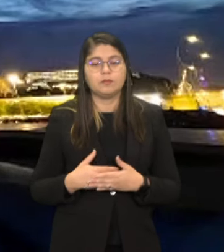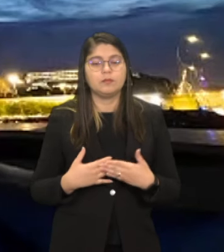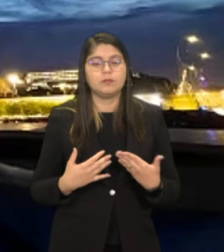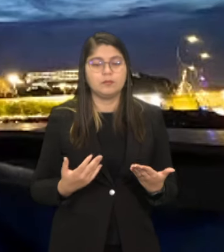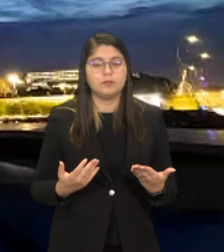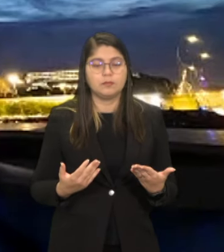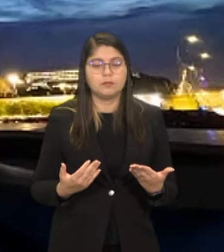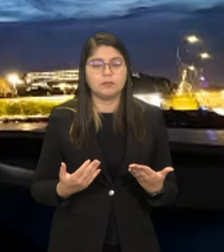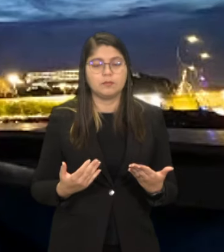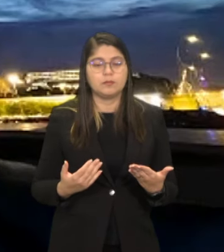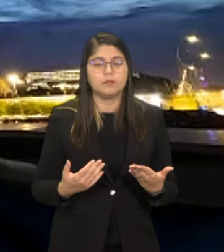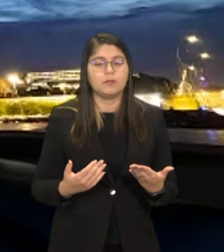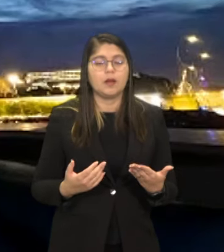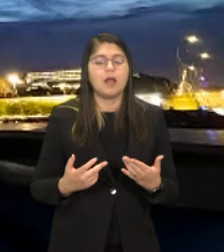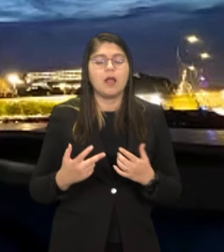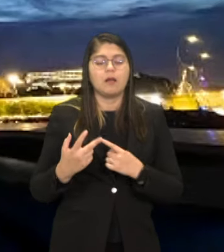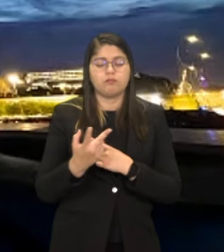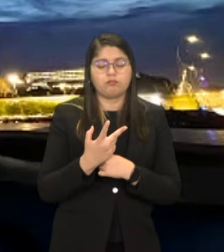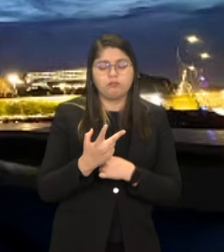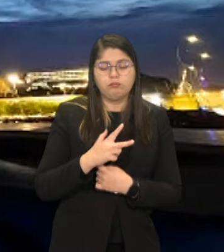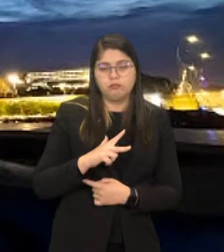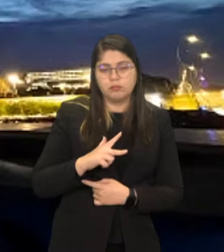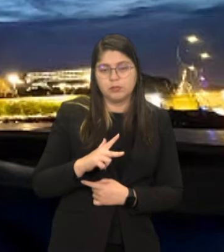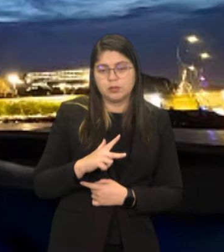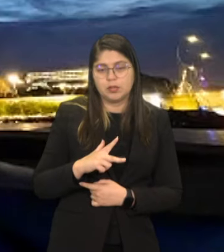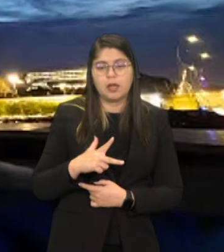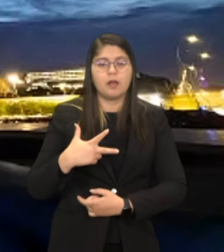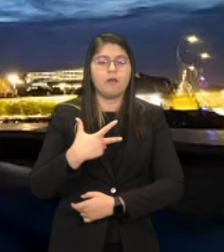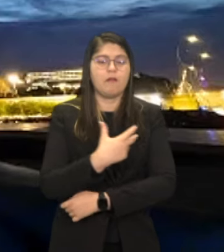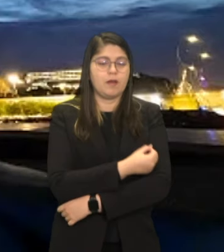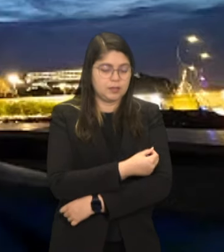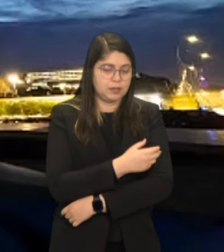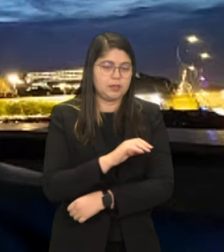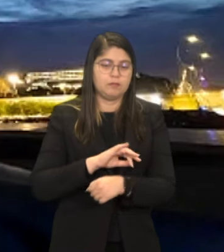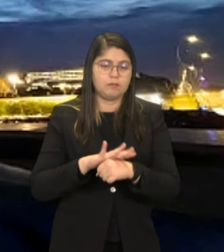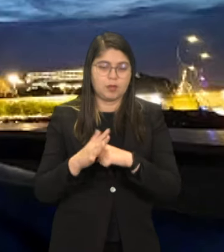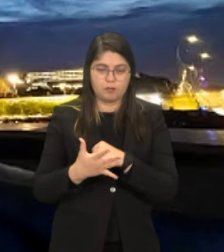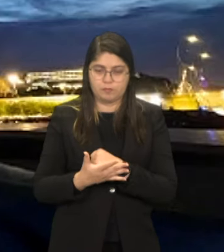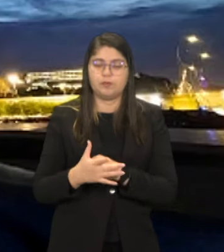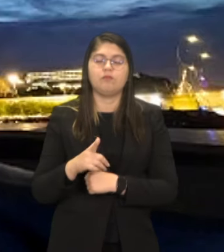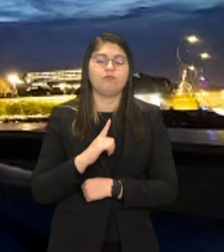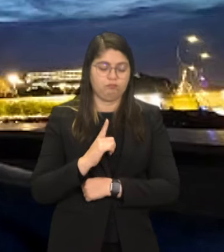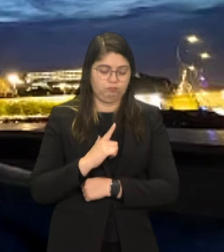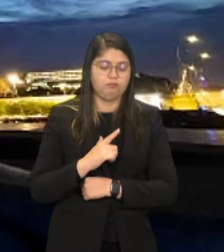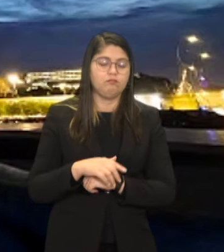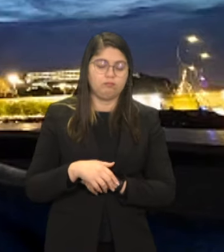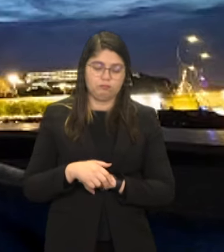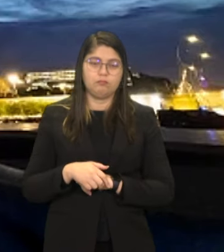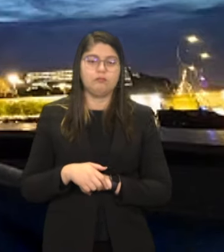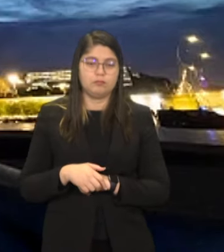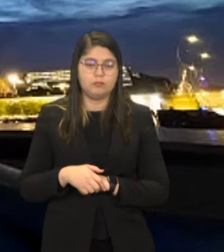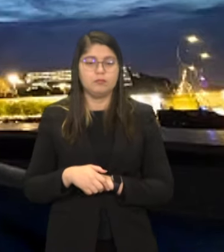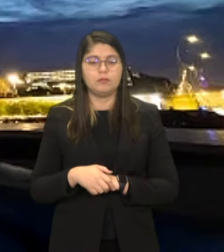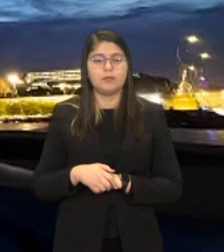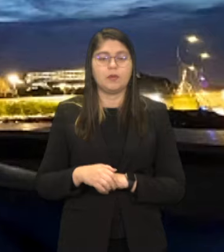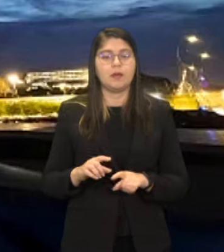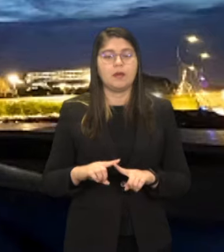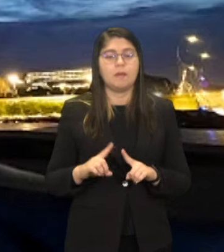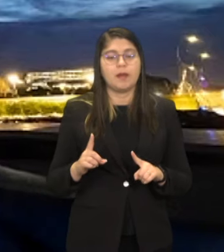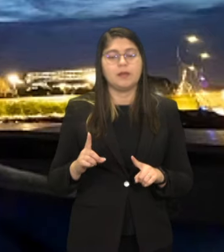minha intimidade, tomei as vacinas da Covid, mas eu tive uma